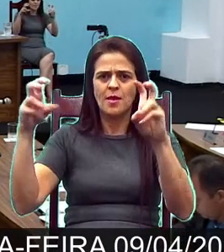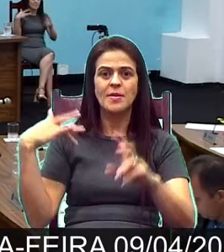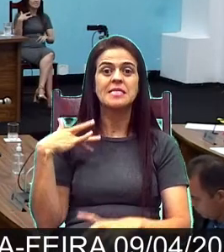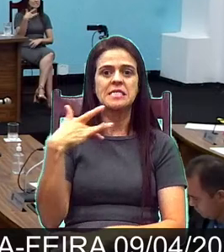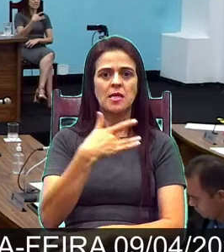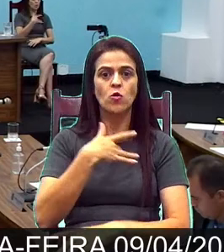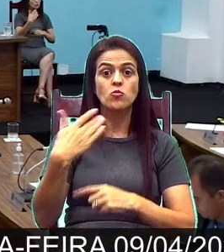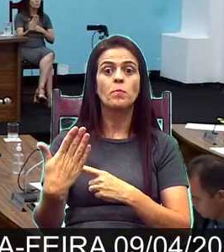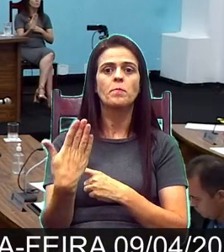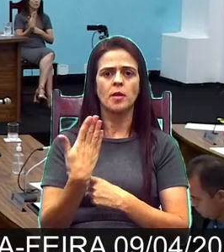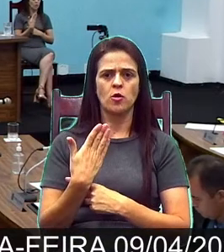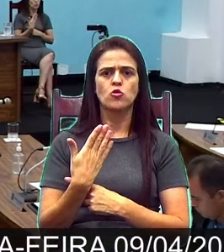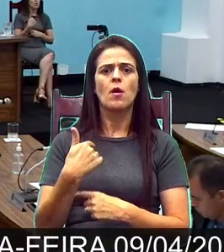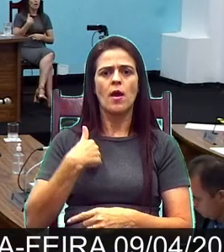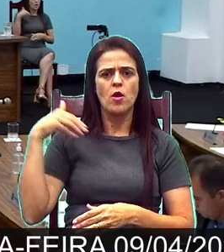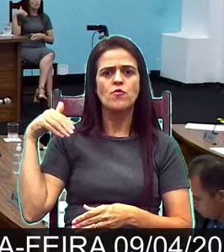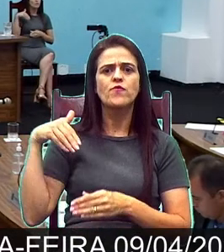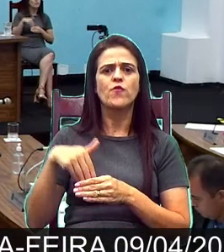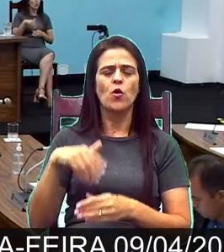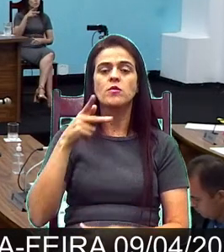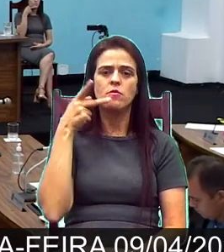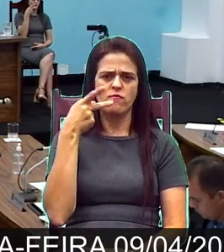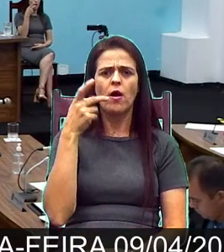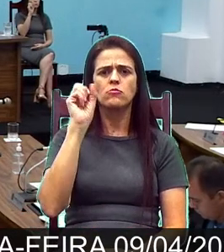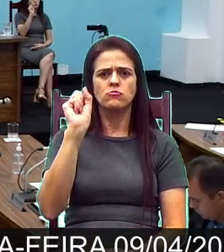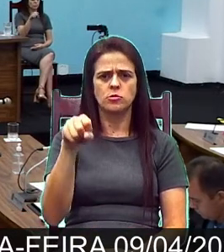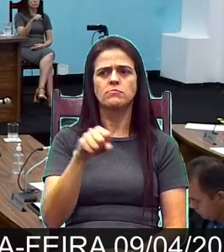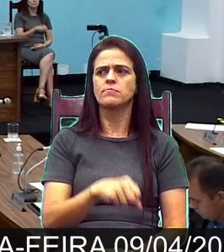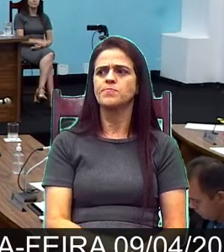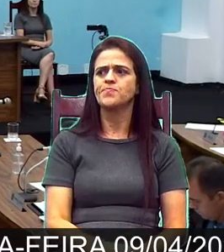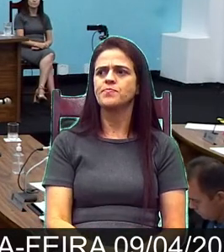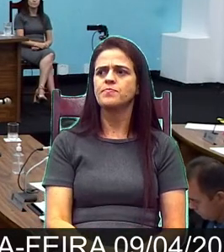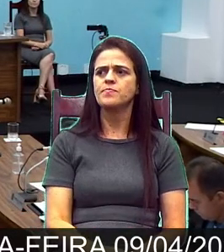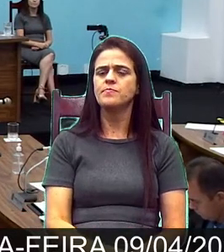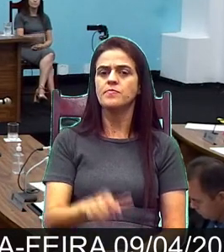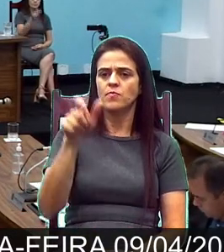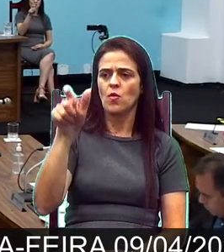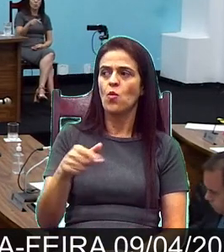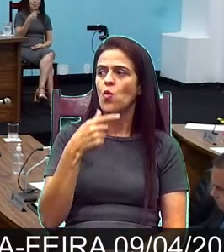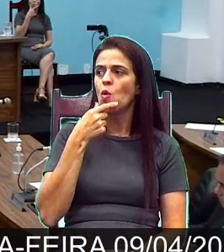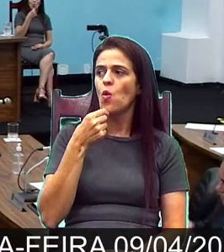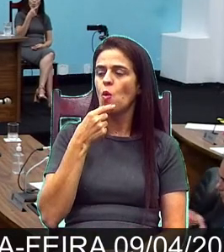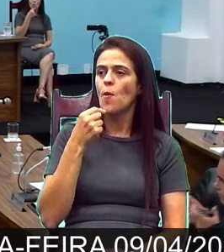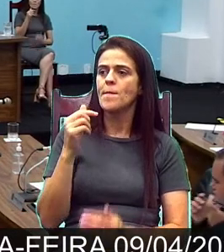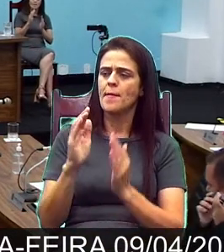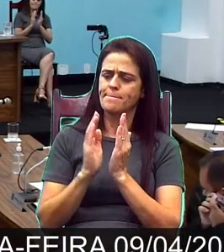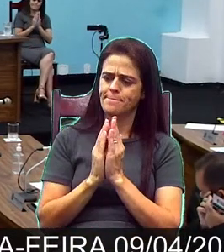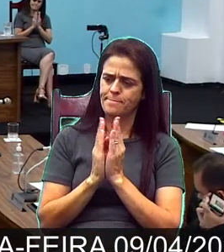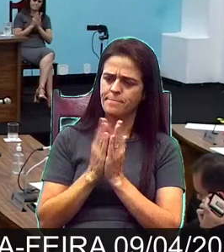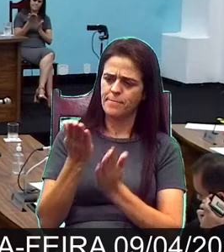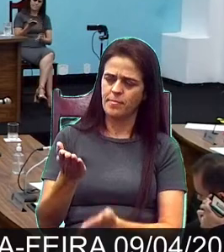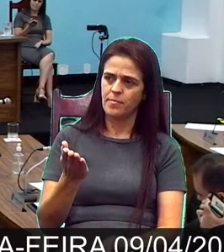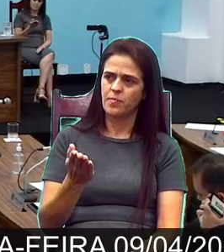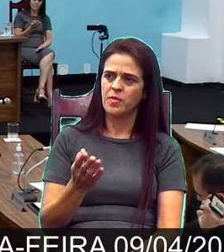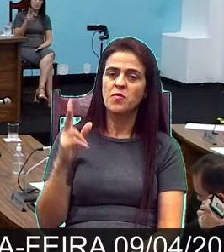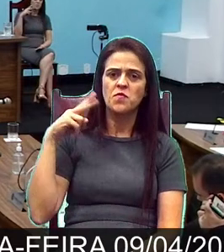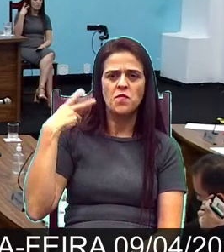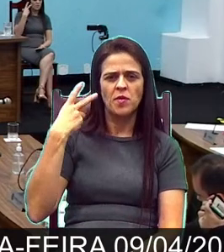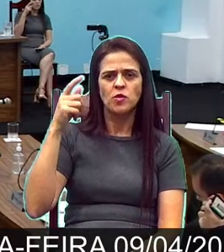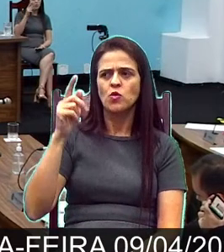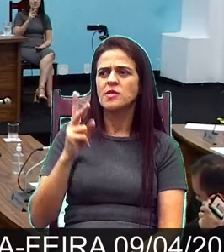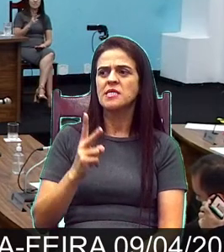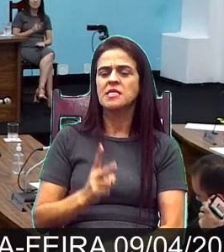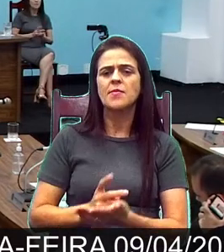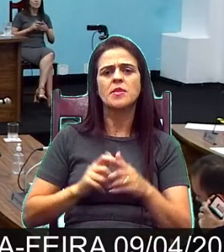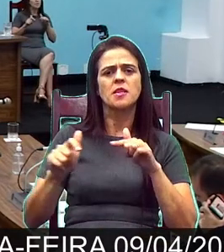casa, eu faço questão de comentar. O senhor Luiz tem um serviço gigantesco,